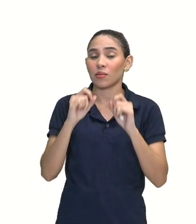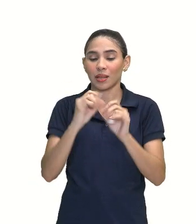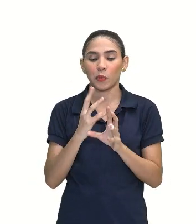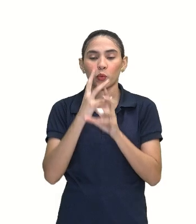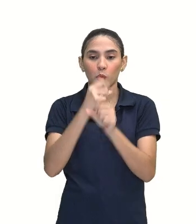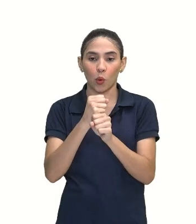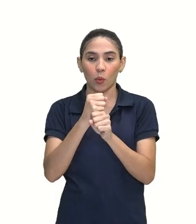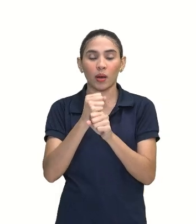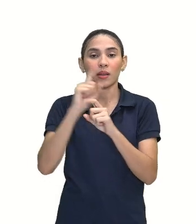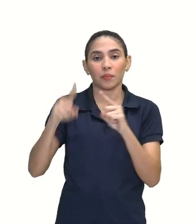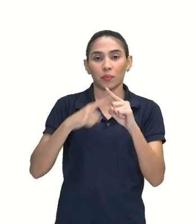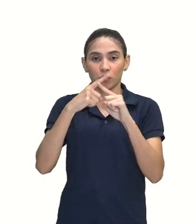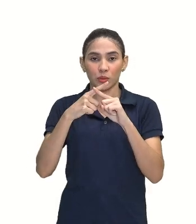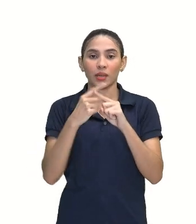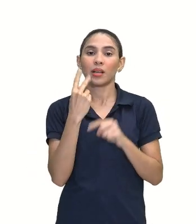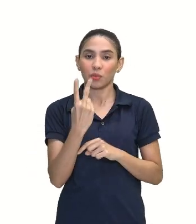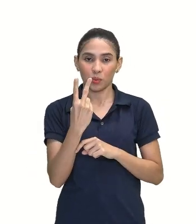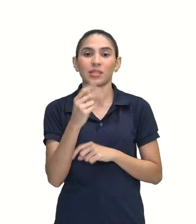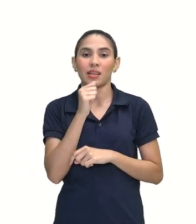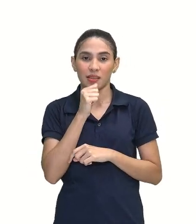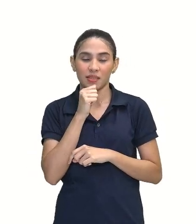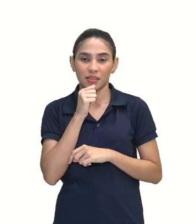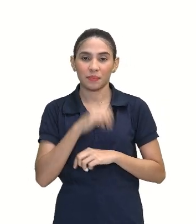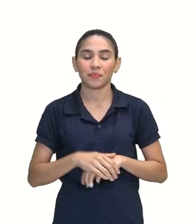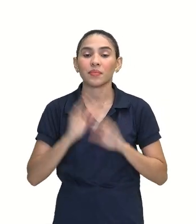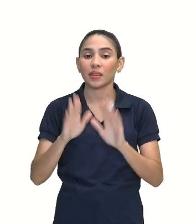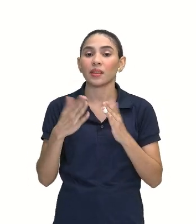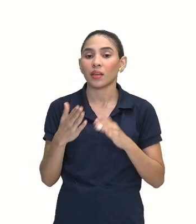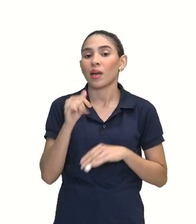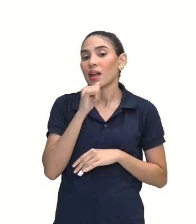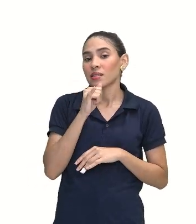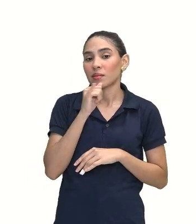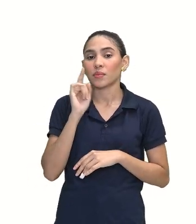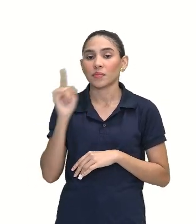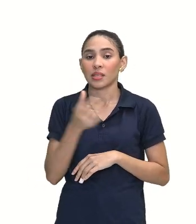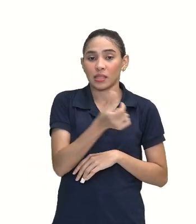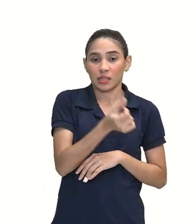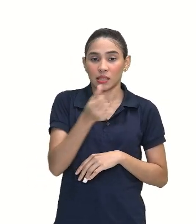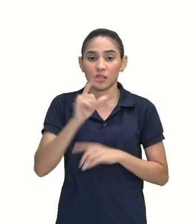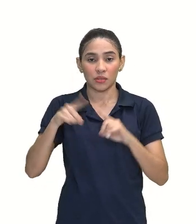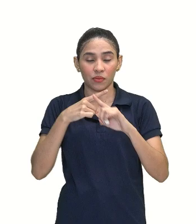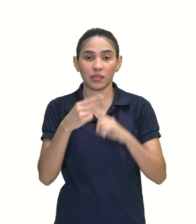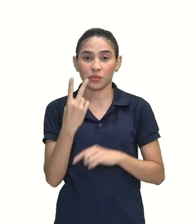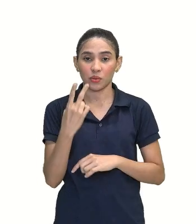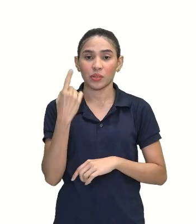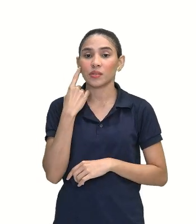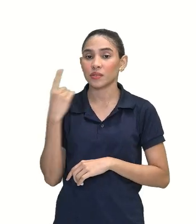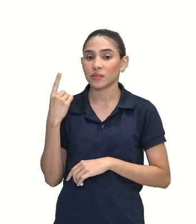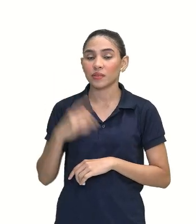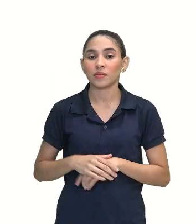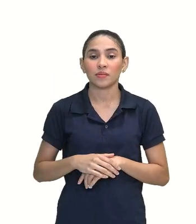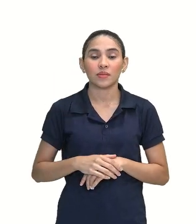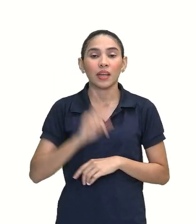soma e multiplicá-la por 2 ainda, tá? Então, aqui eu vou ter 66 vezes 2,